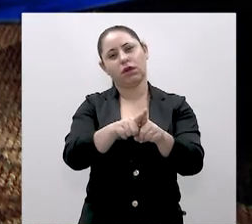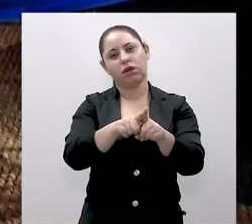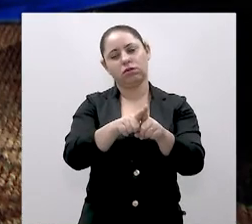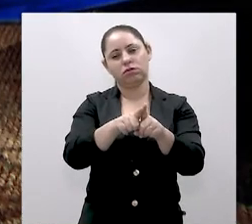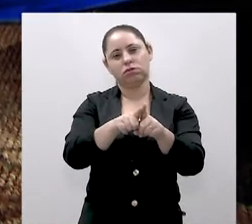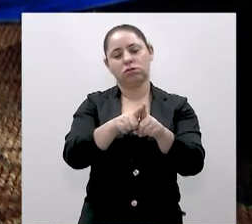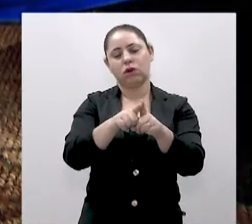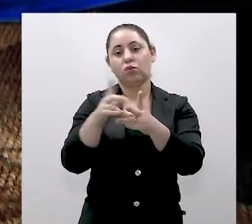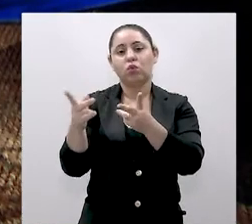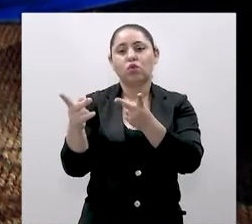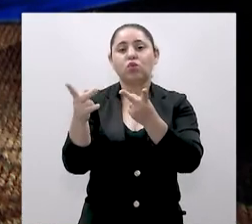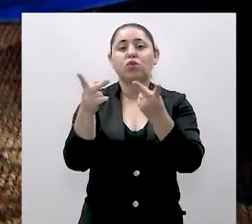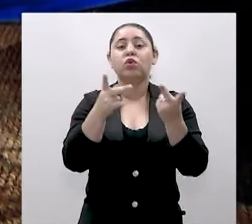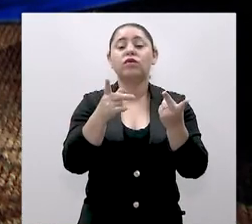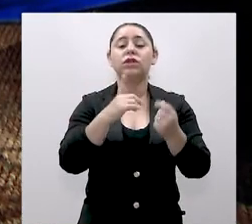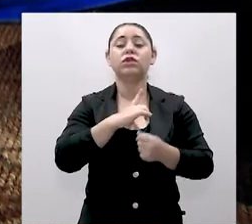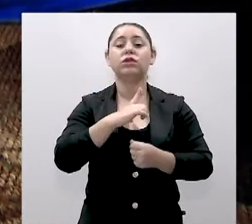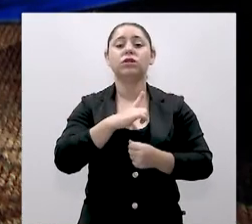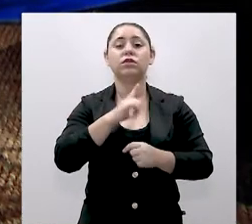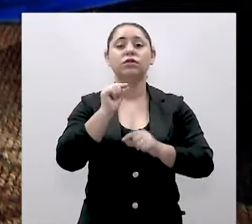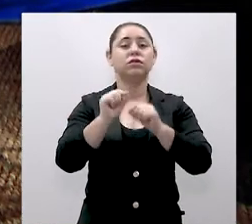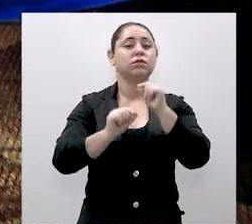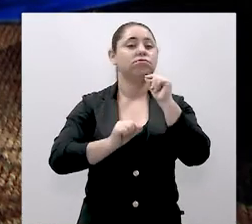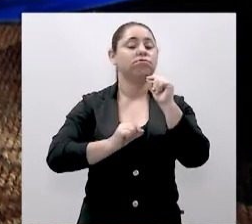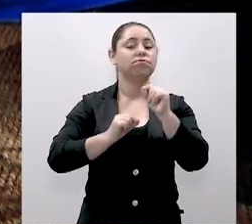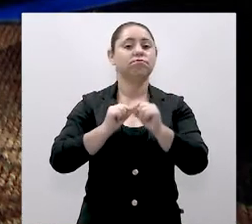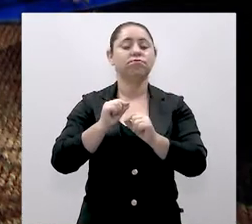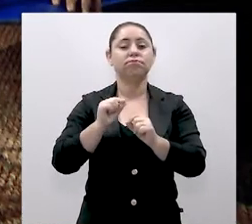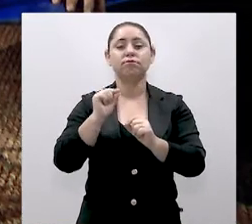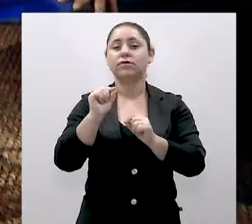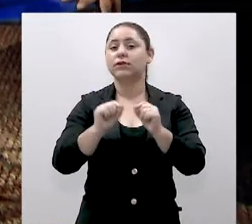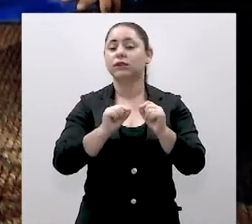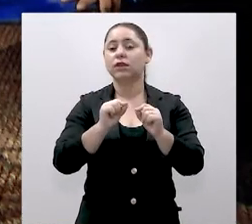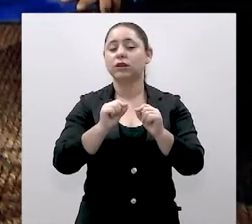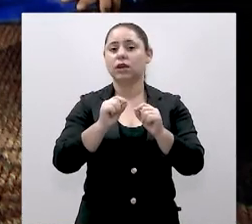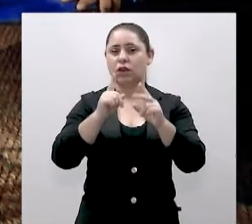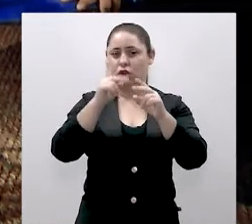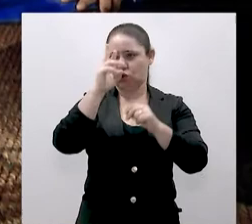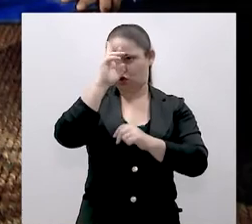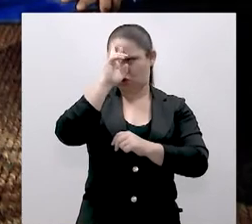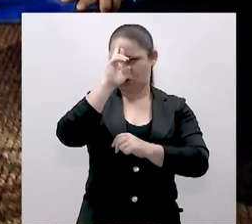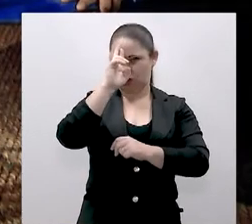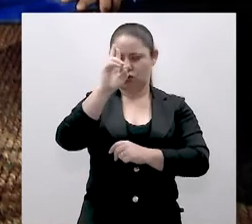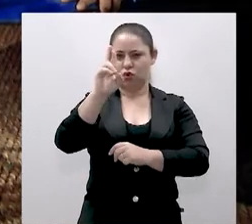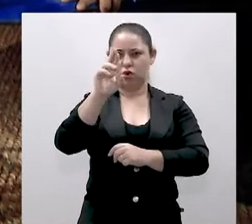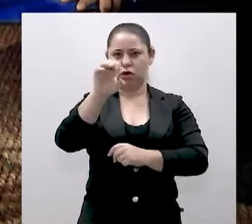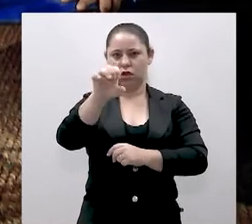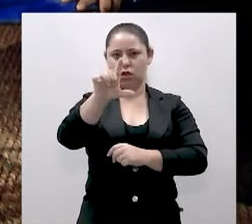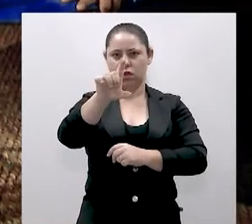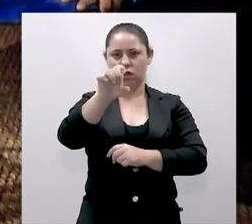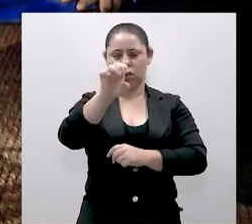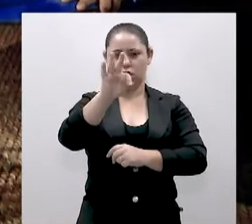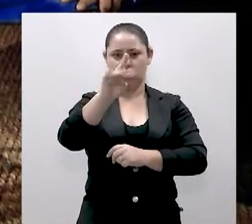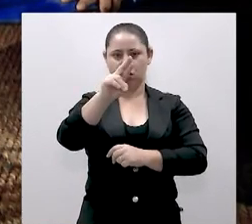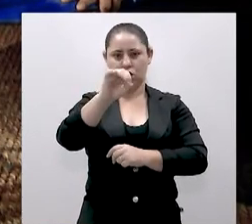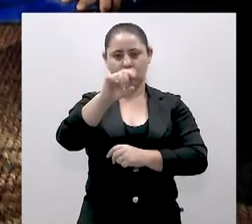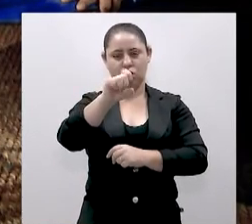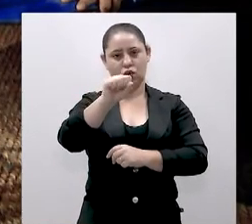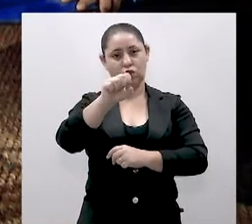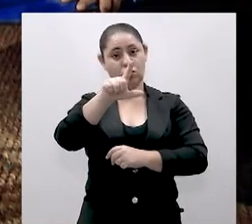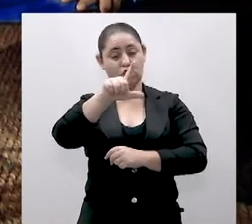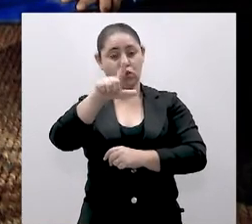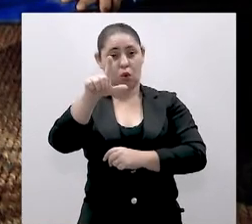eu recebi um convite para dirigir Eletrosul que a